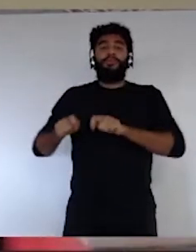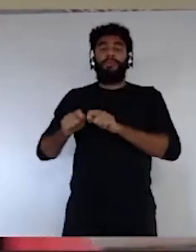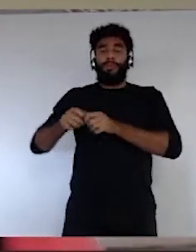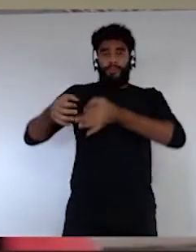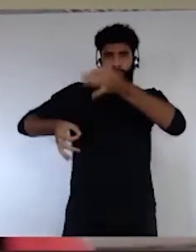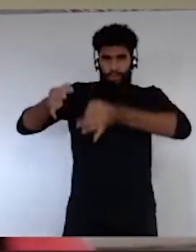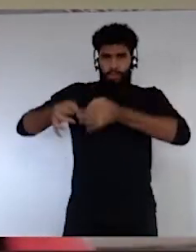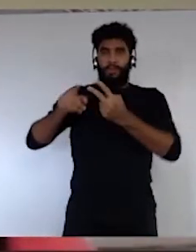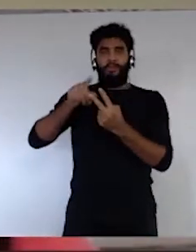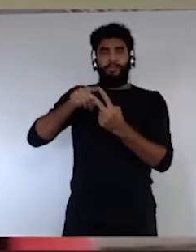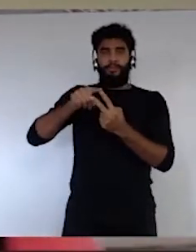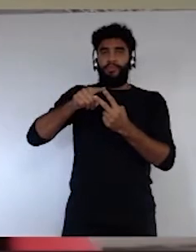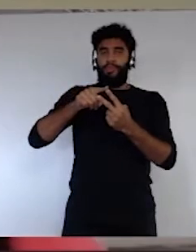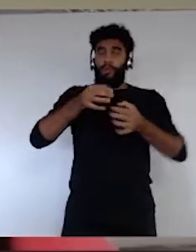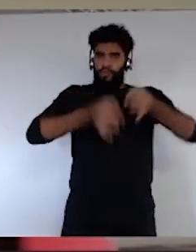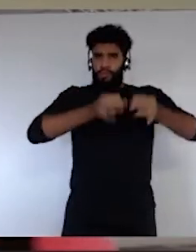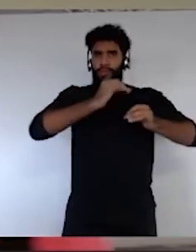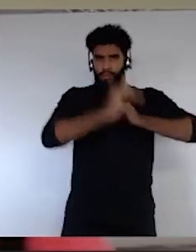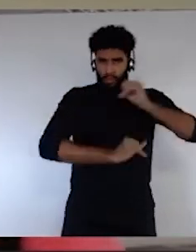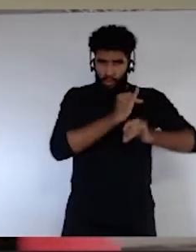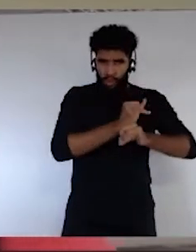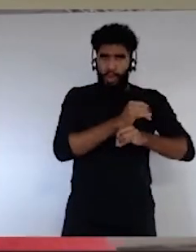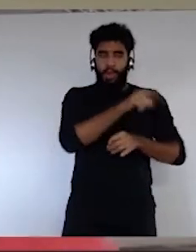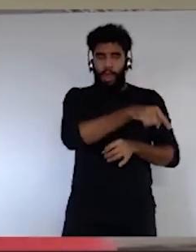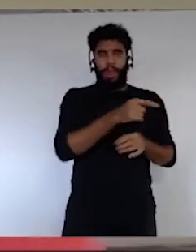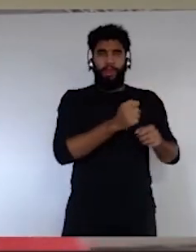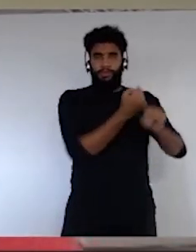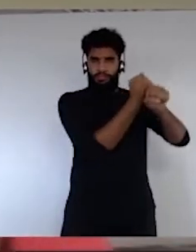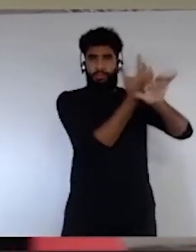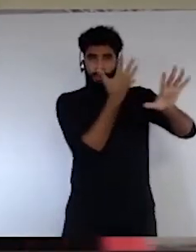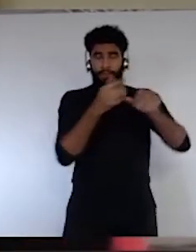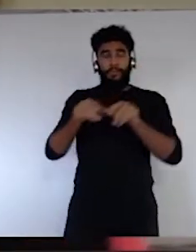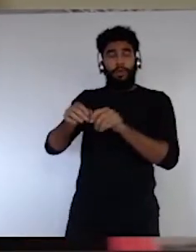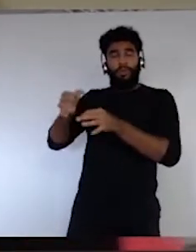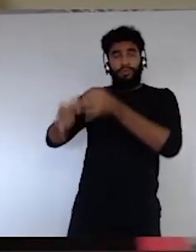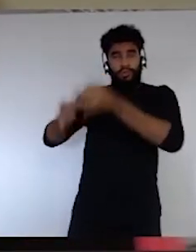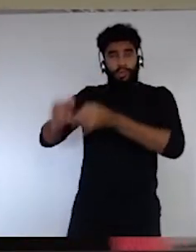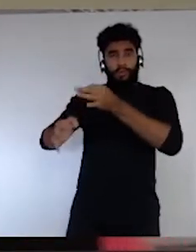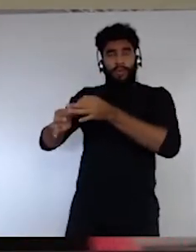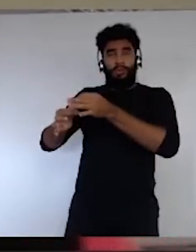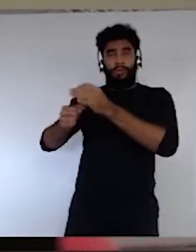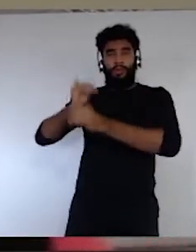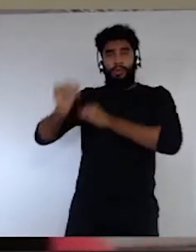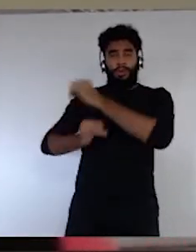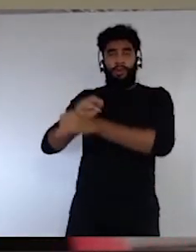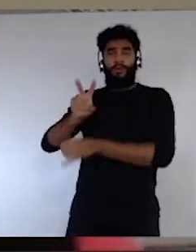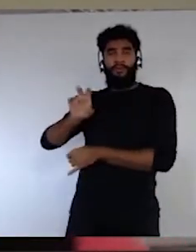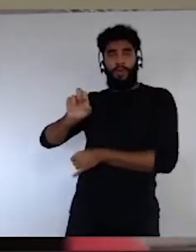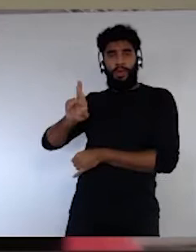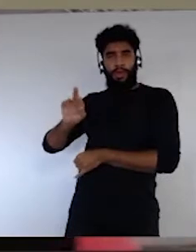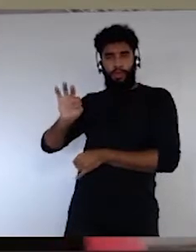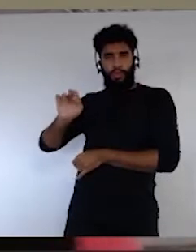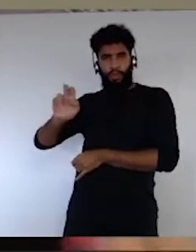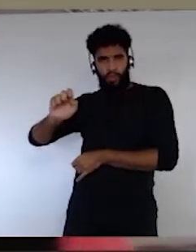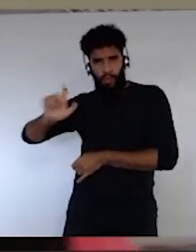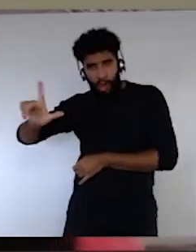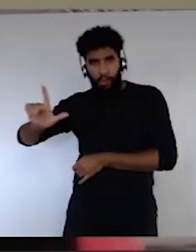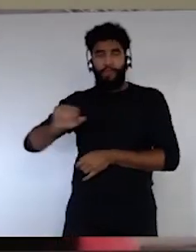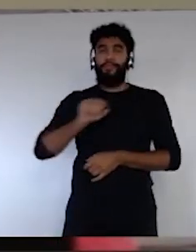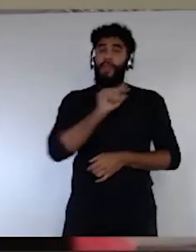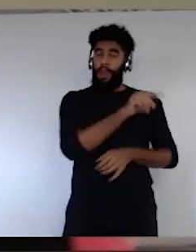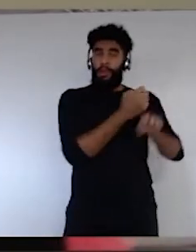julgamento online, que é o julgamento por videoconferência, e o julgamento virtual. O julgamento por videoconferência, que foi